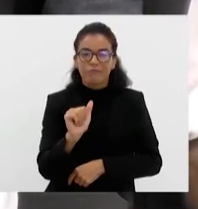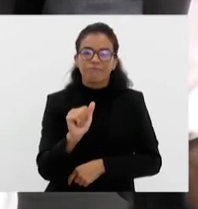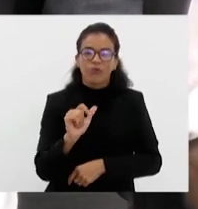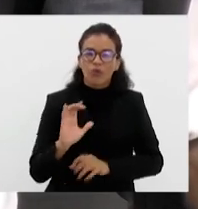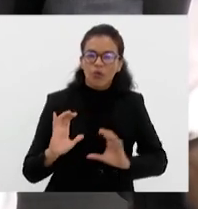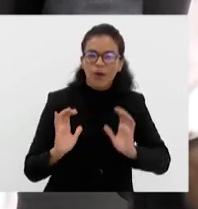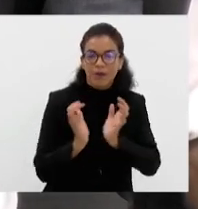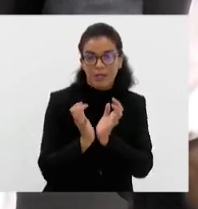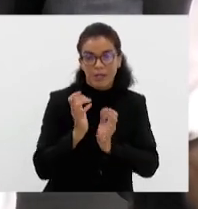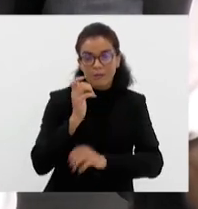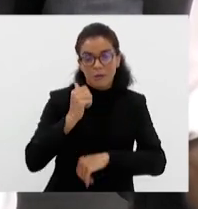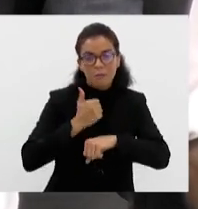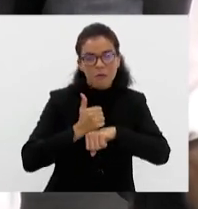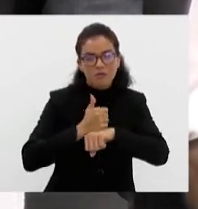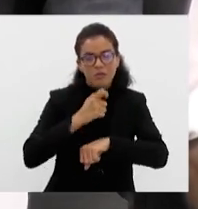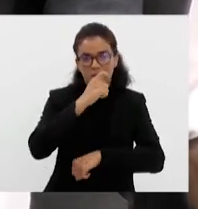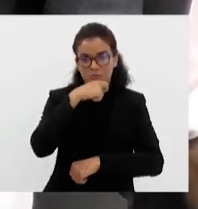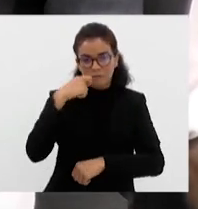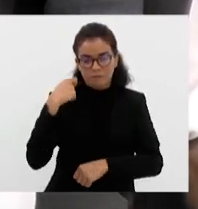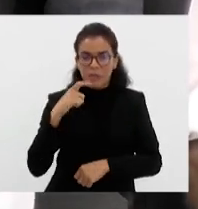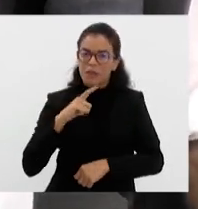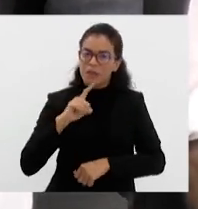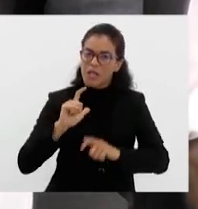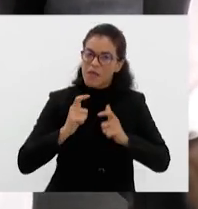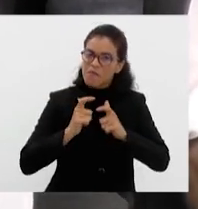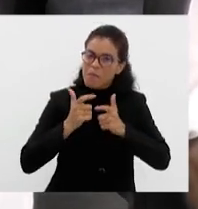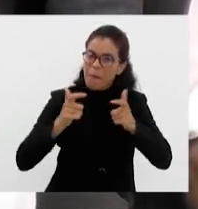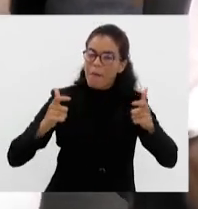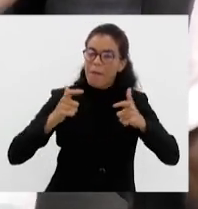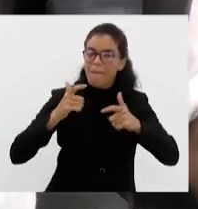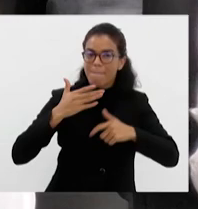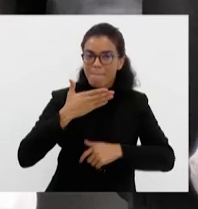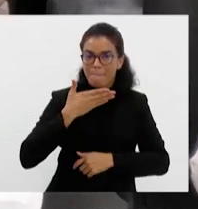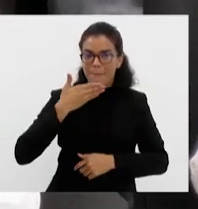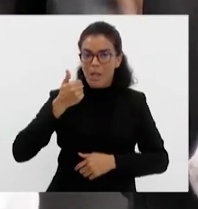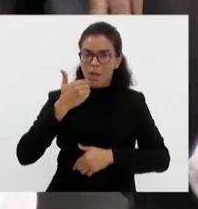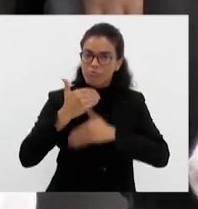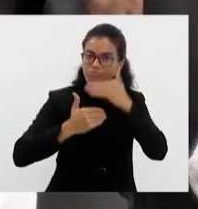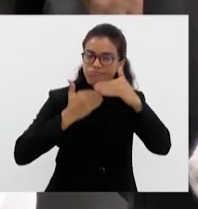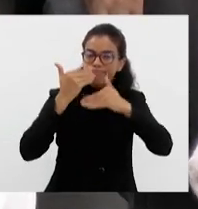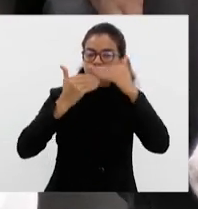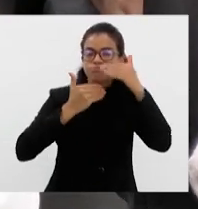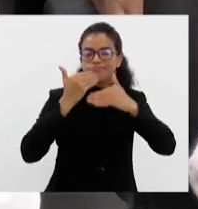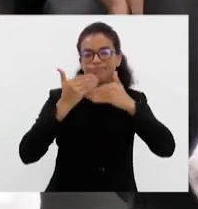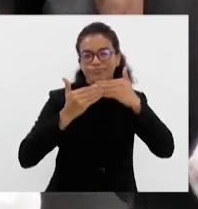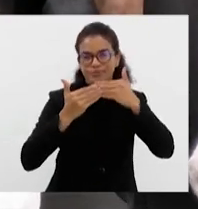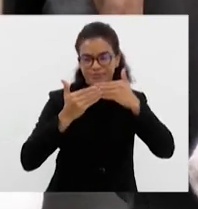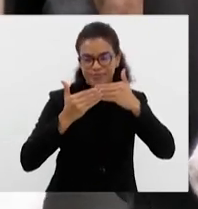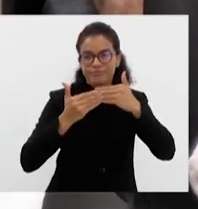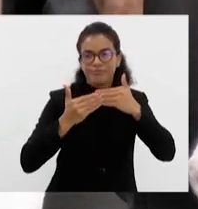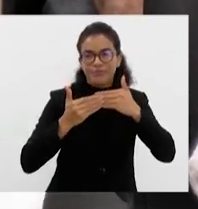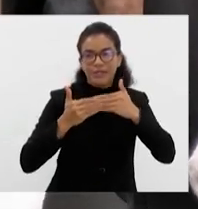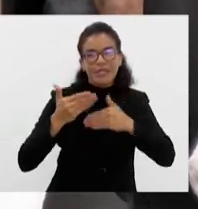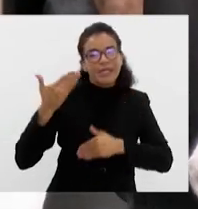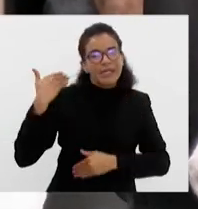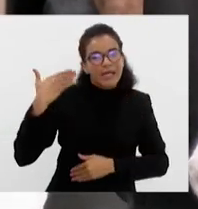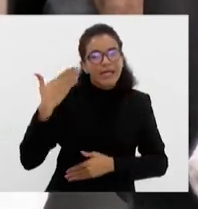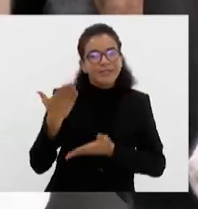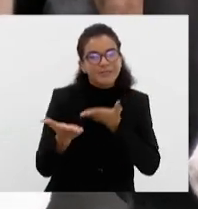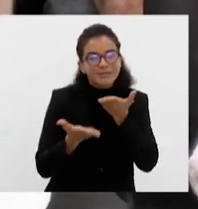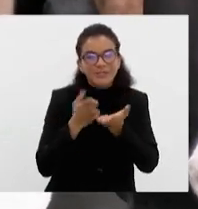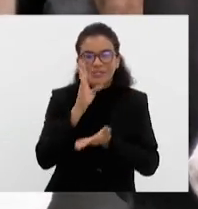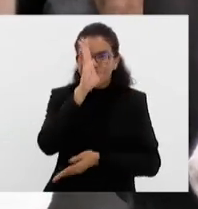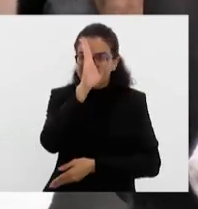cá, houve uma evolução. O número de órgãos públicos no Grande Rio, que fazia atendimento